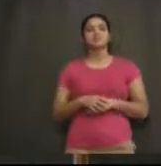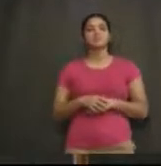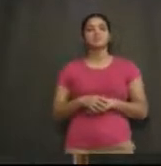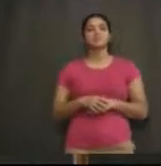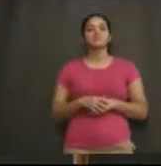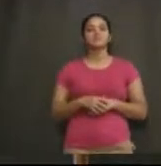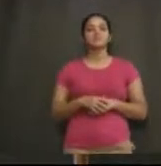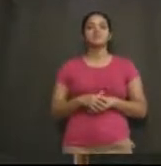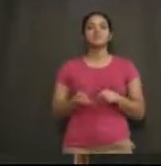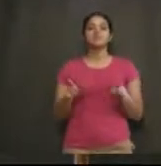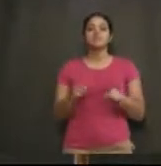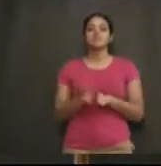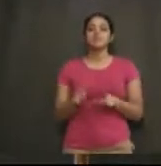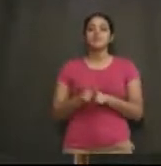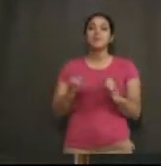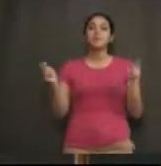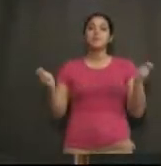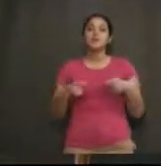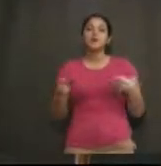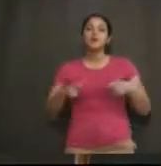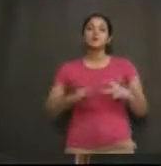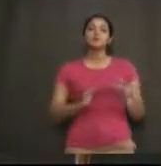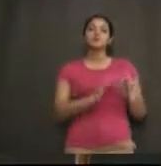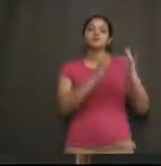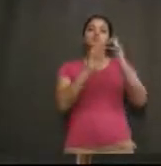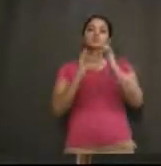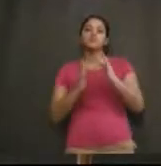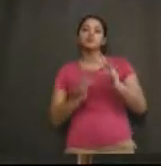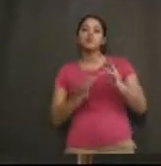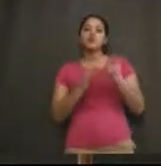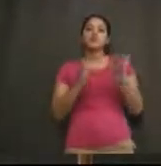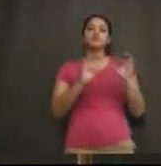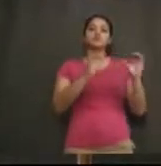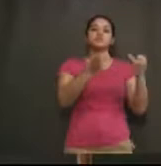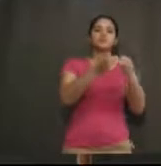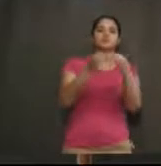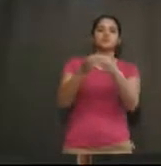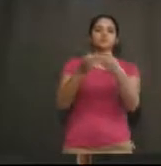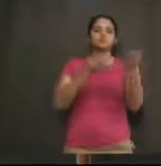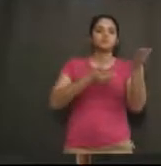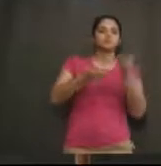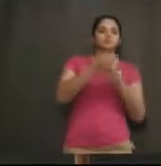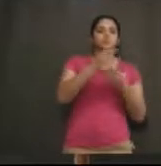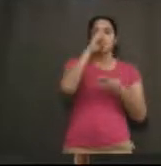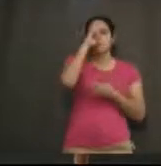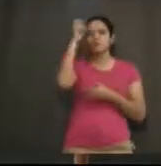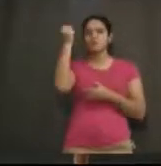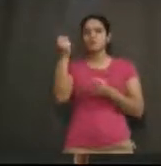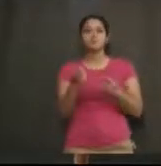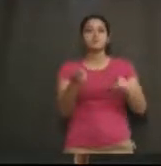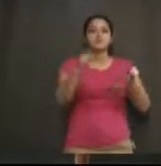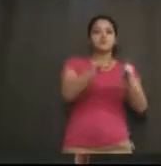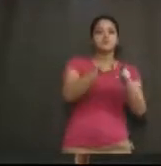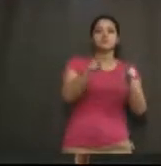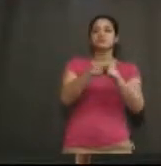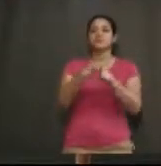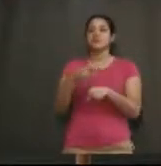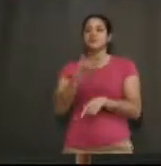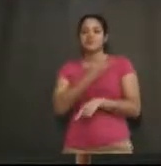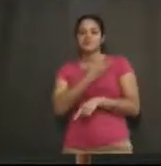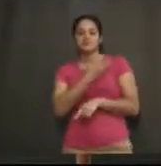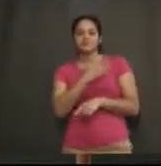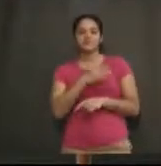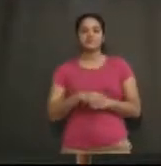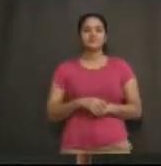ter a possibilidade de ter contato com outras pessoas, né, outros grupos, e fortalecer novas parcerias e novas amizades.